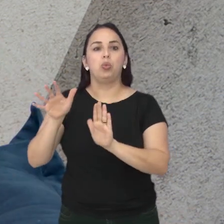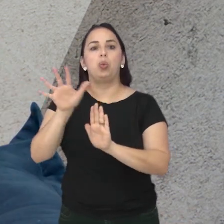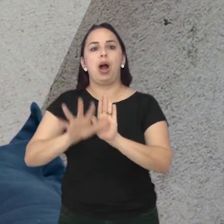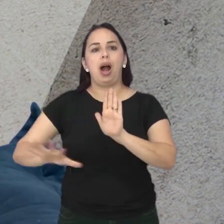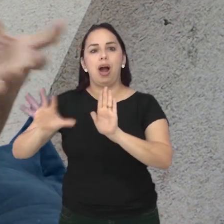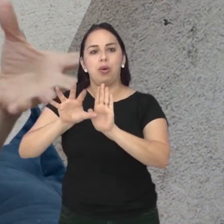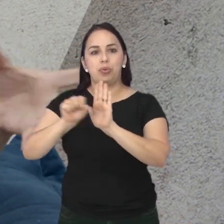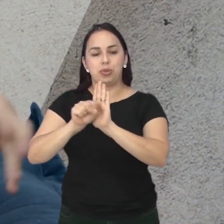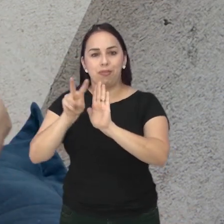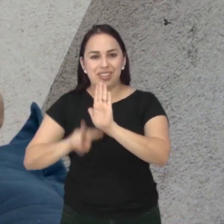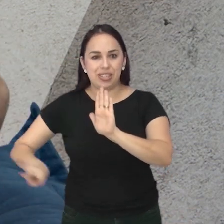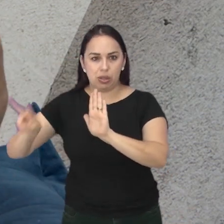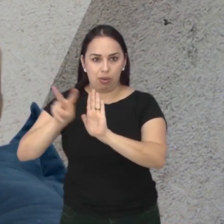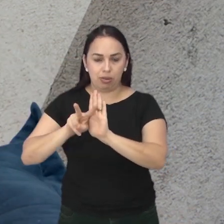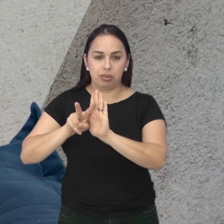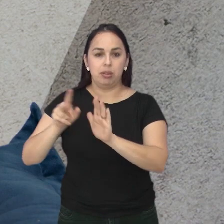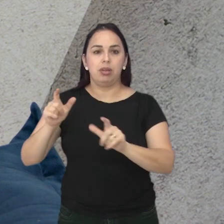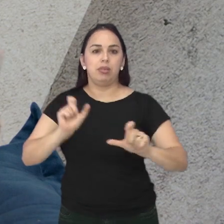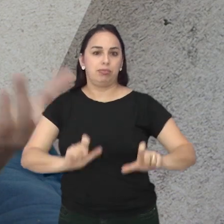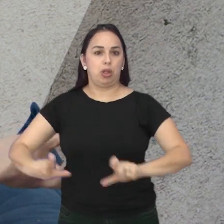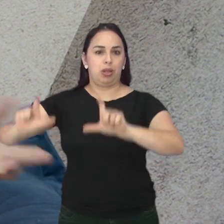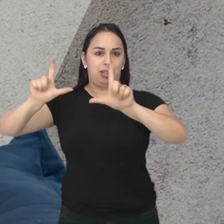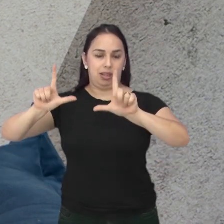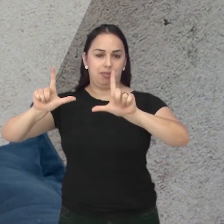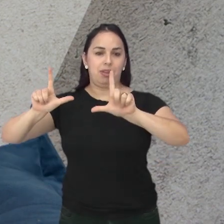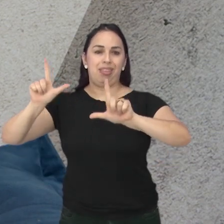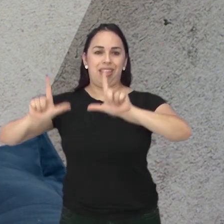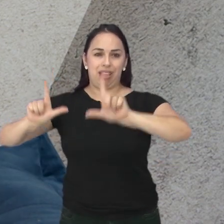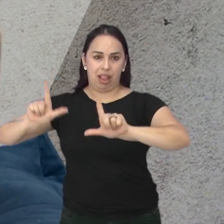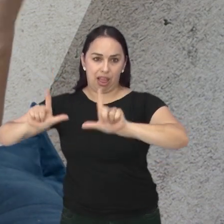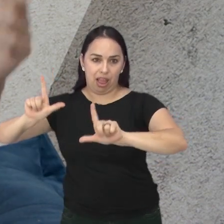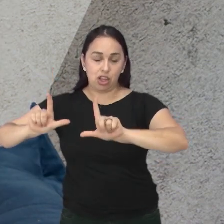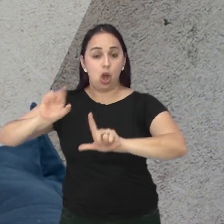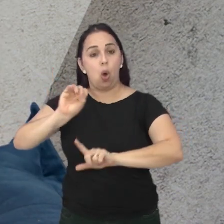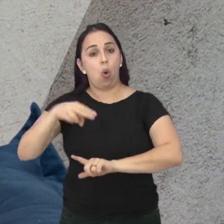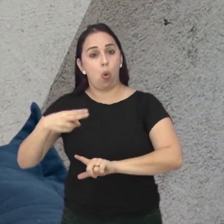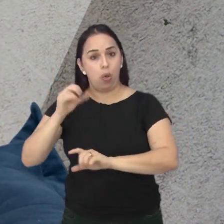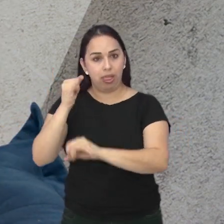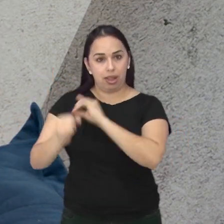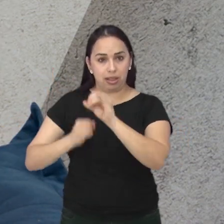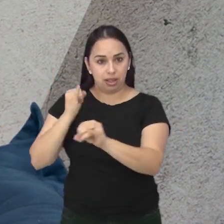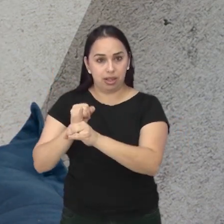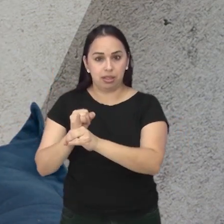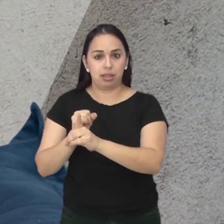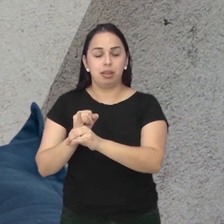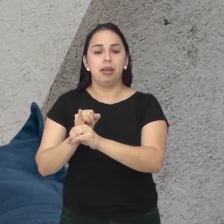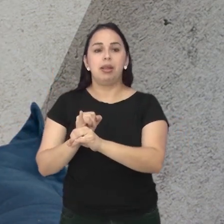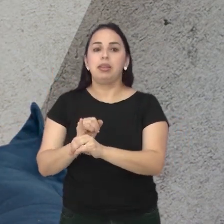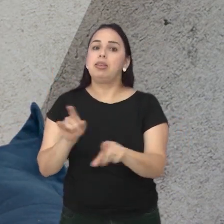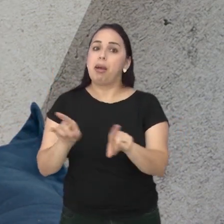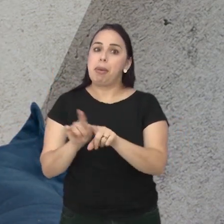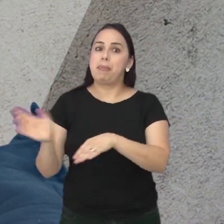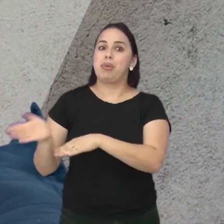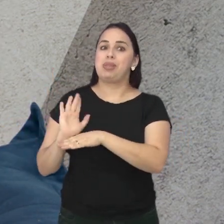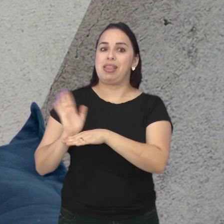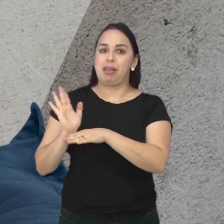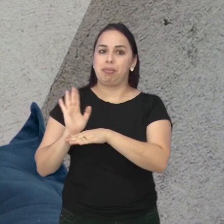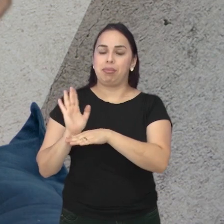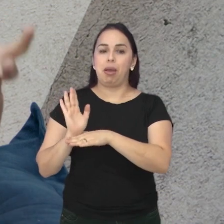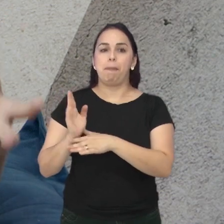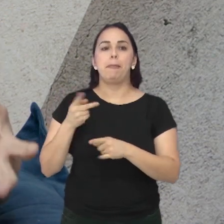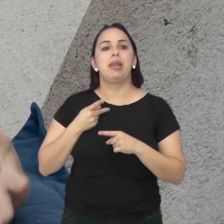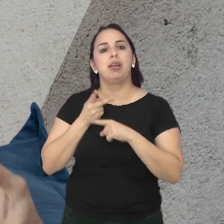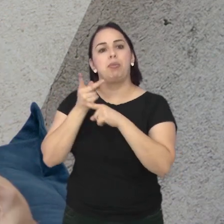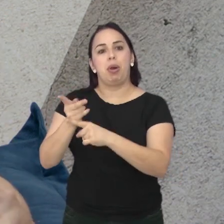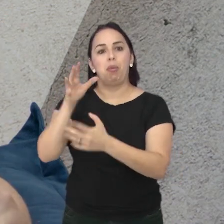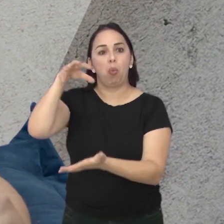audiovisual, tanto para a área de propagandas comerciais televisivos, de internet e também para o cinema. Então, você tem que